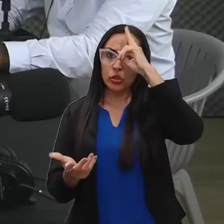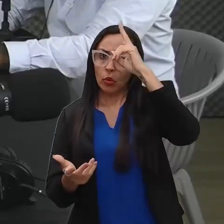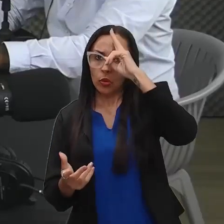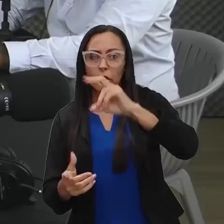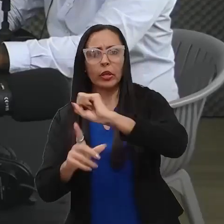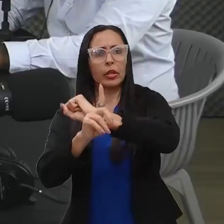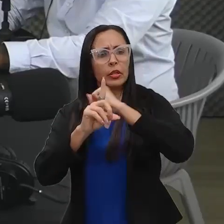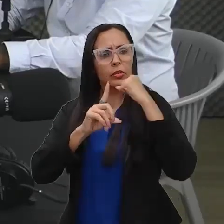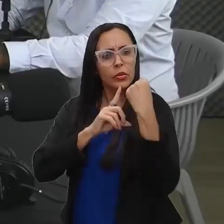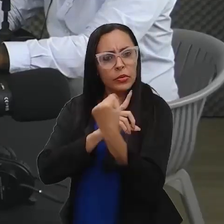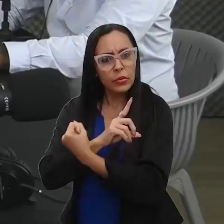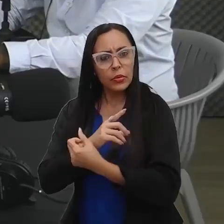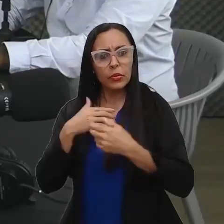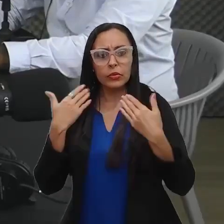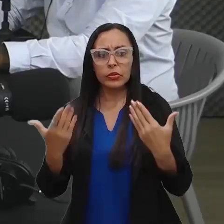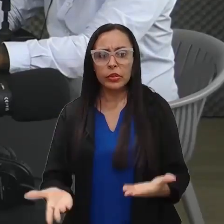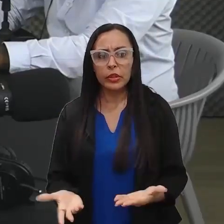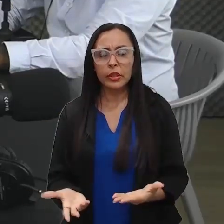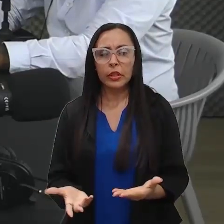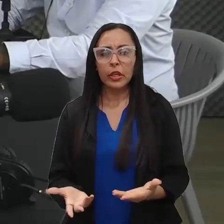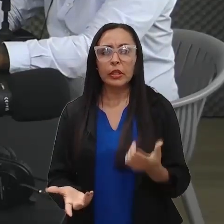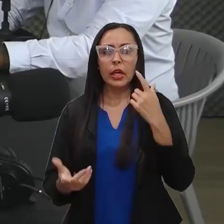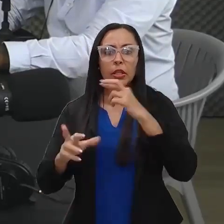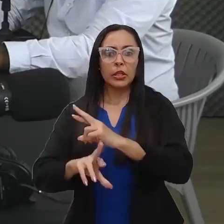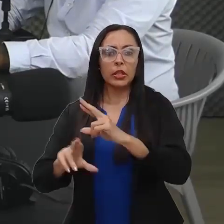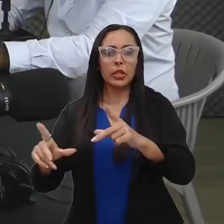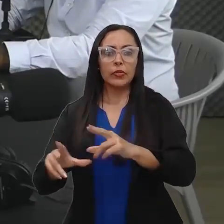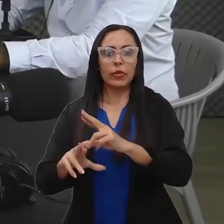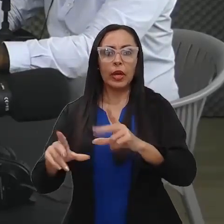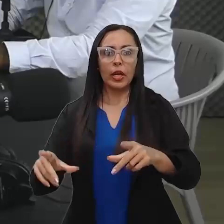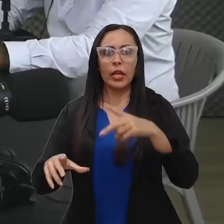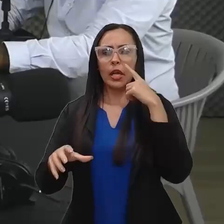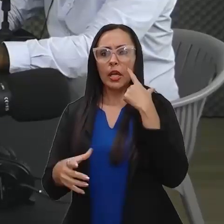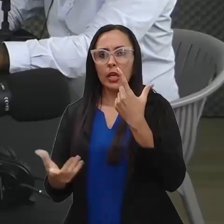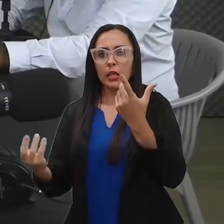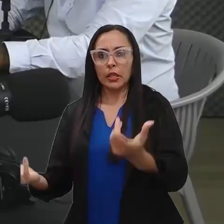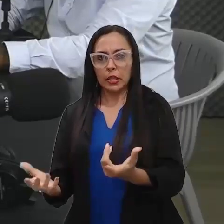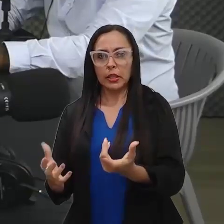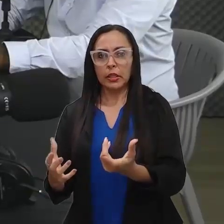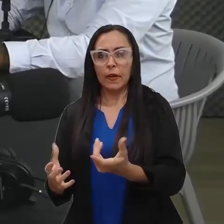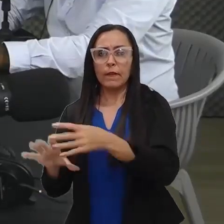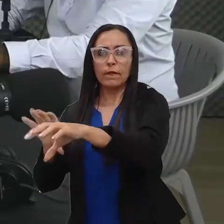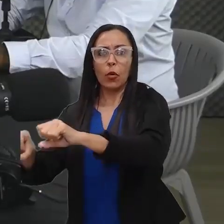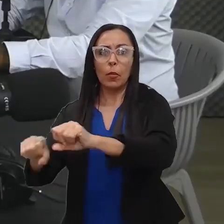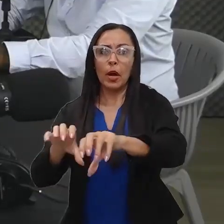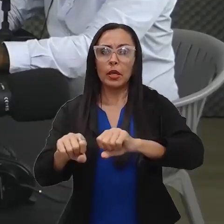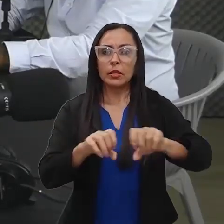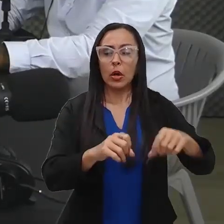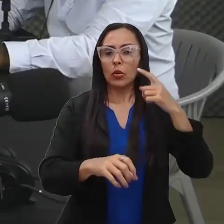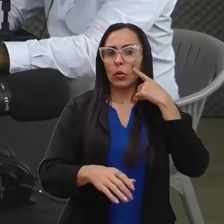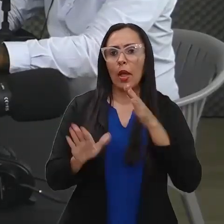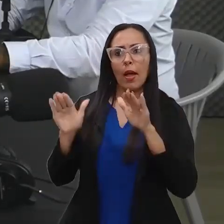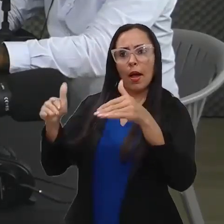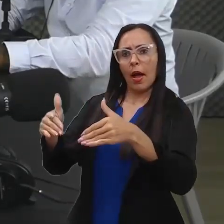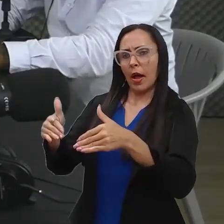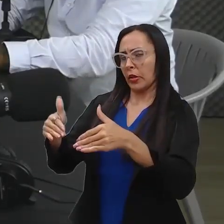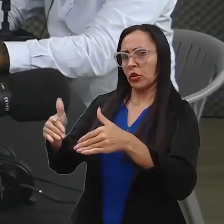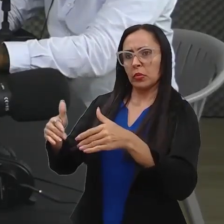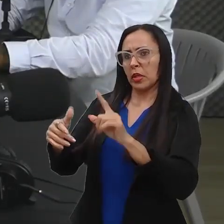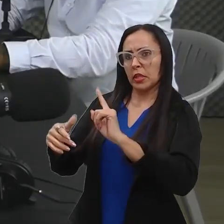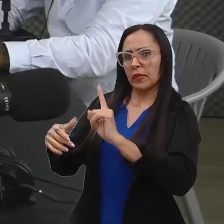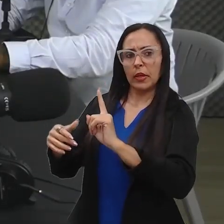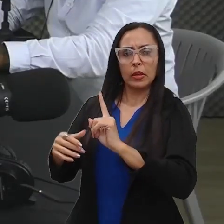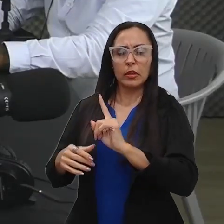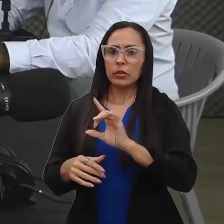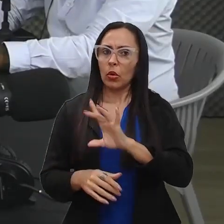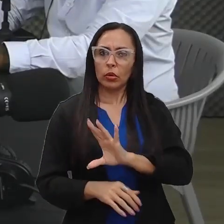sociologia, né, quem é, né, das diferentes áreas do conhecimento, porque essa não é uma questão só para áreas específicas, né? Esse